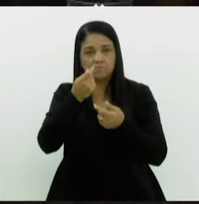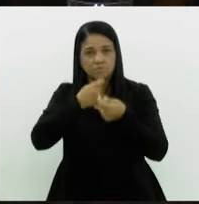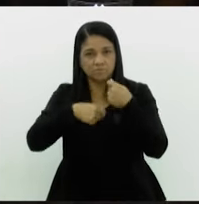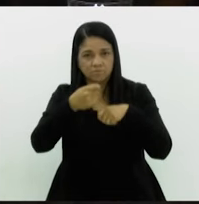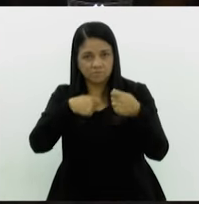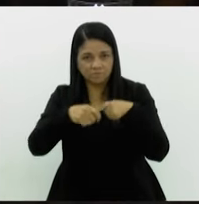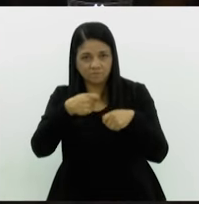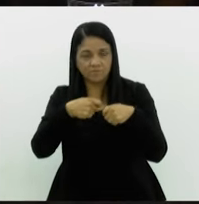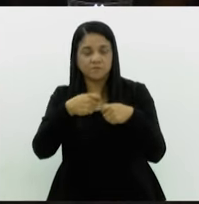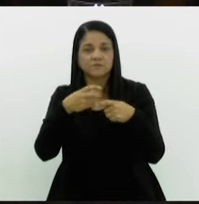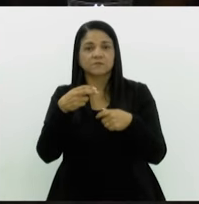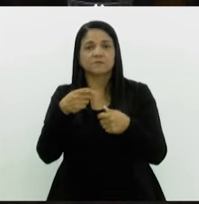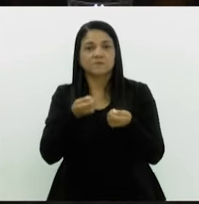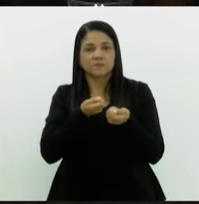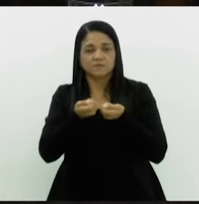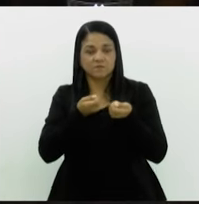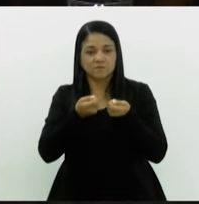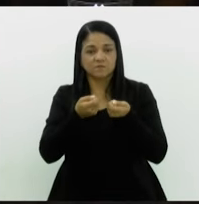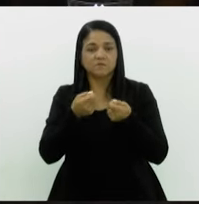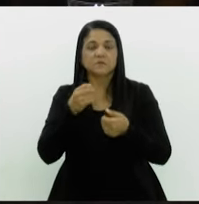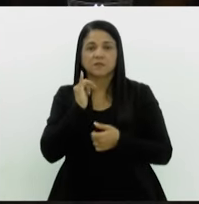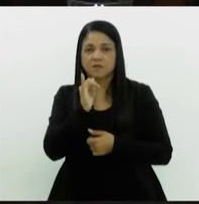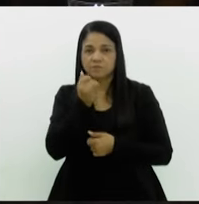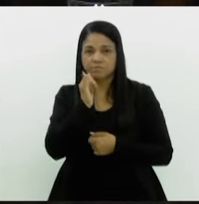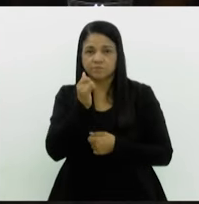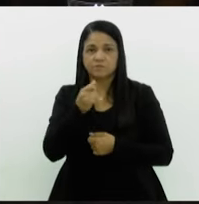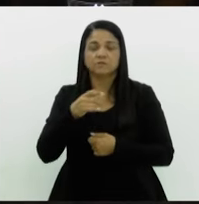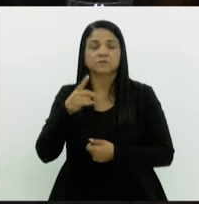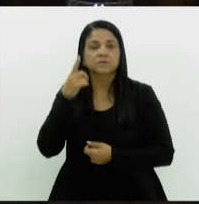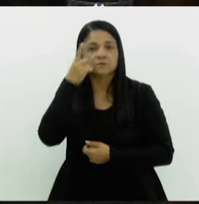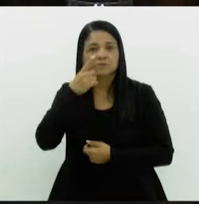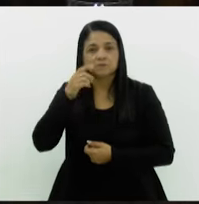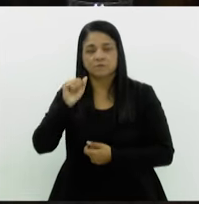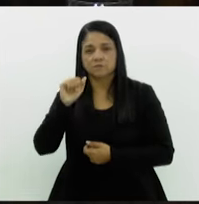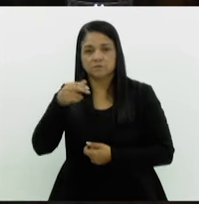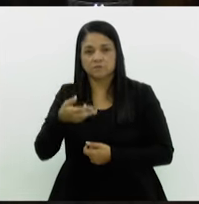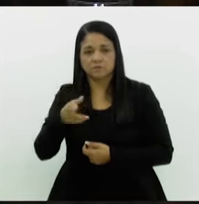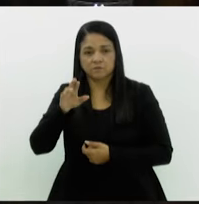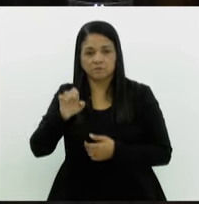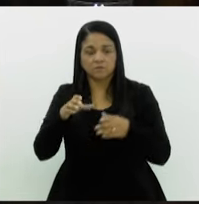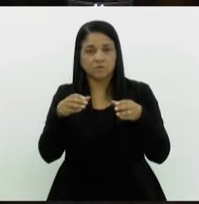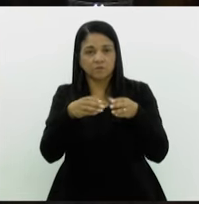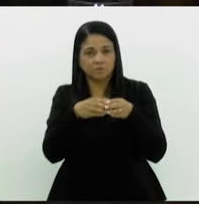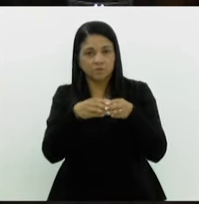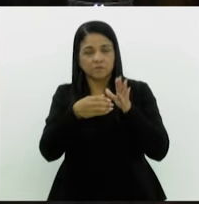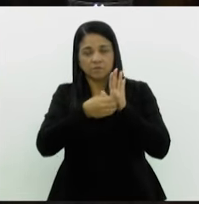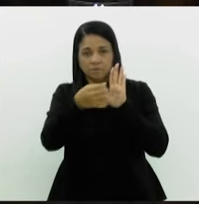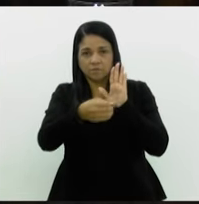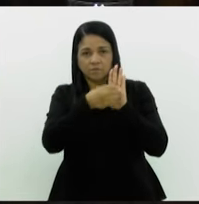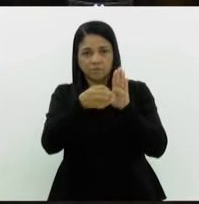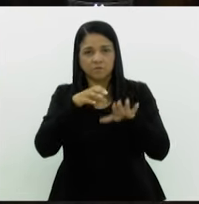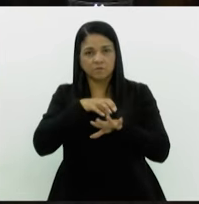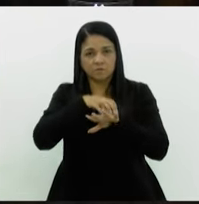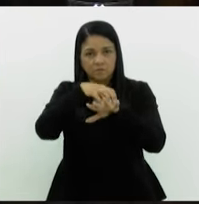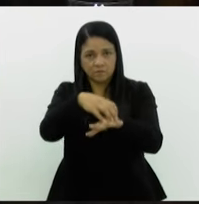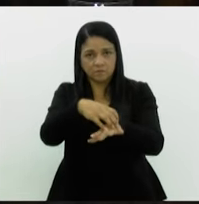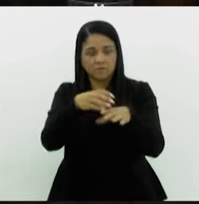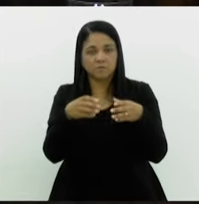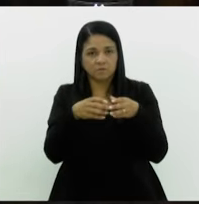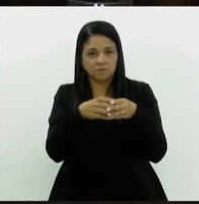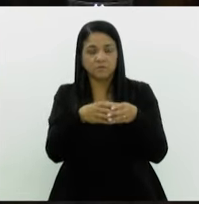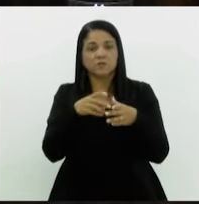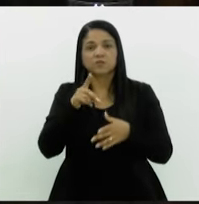e controle. Relator, deputado André Corrêa. Para emitir parecer pela comissão de transporte, deputado Dionísio